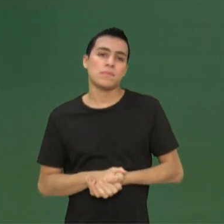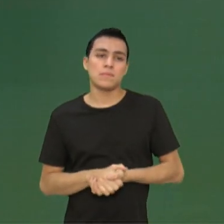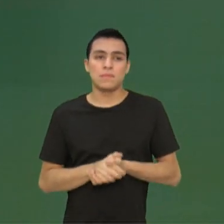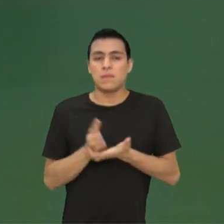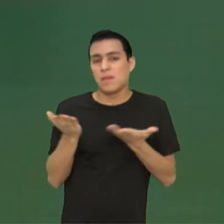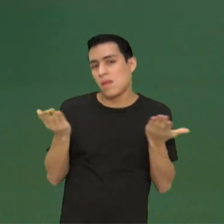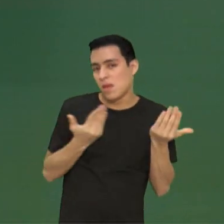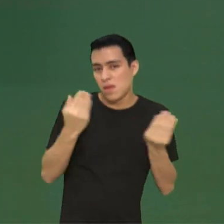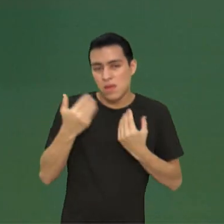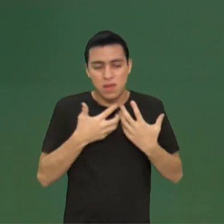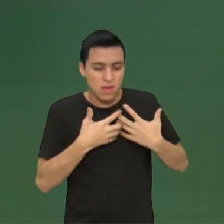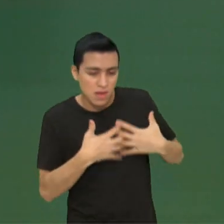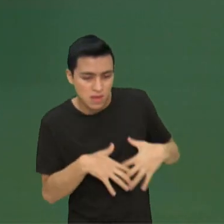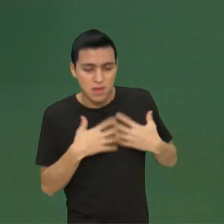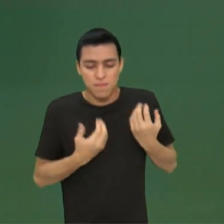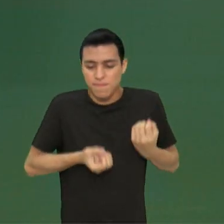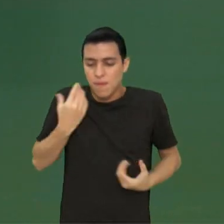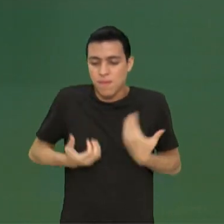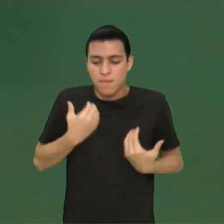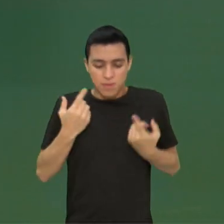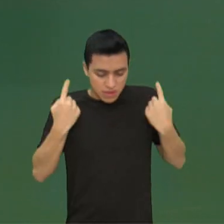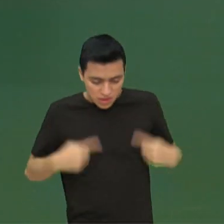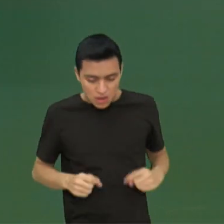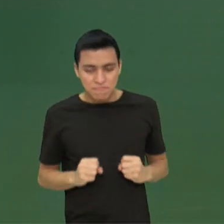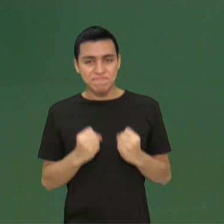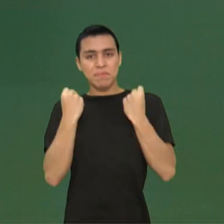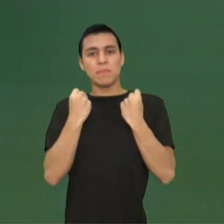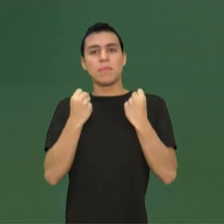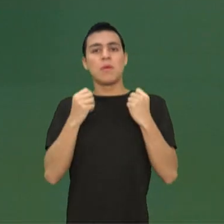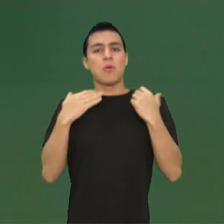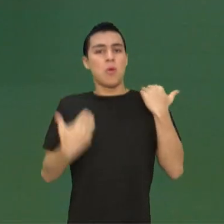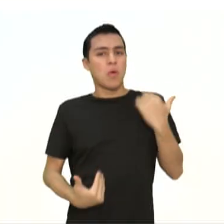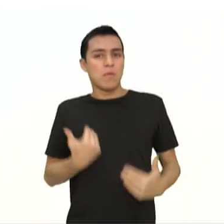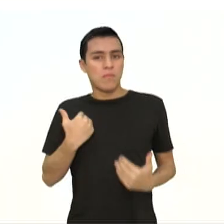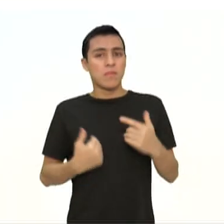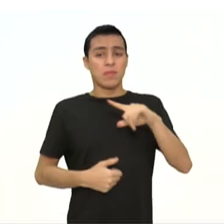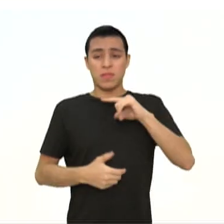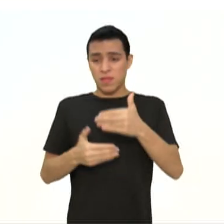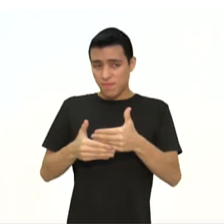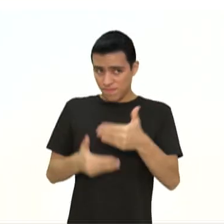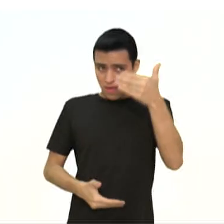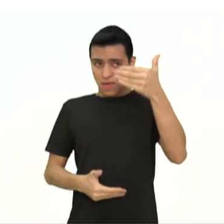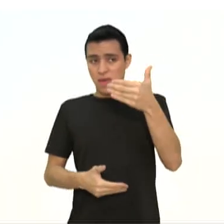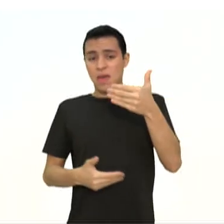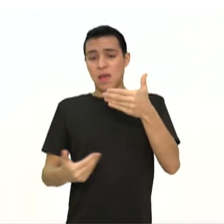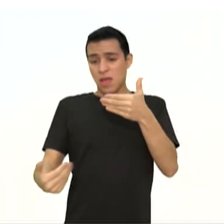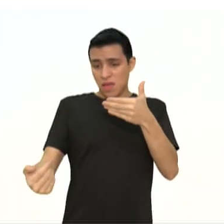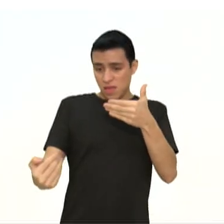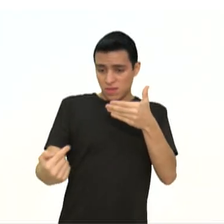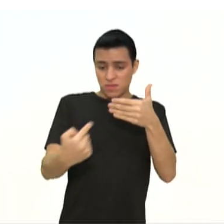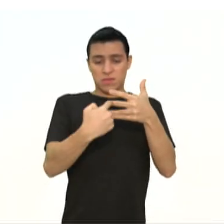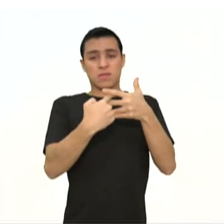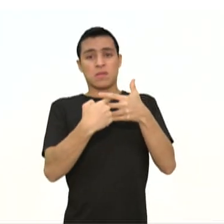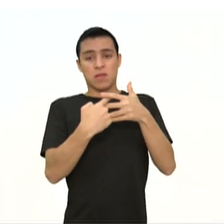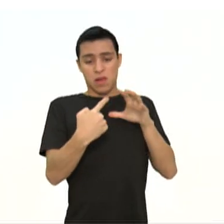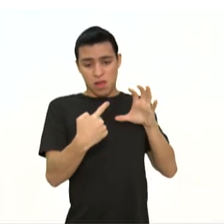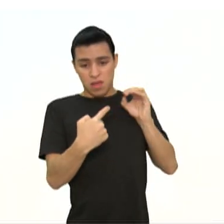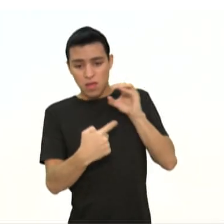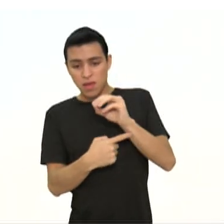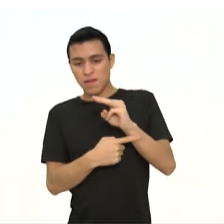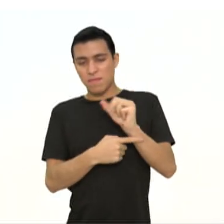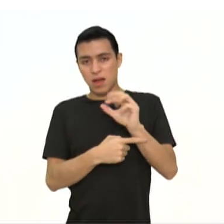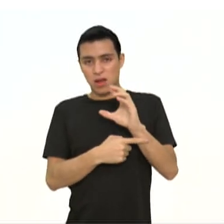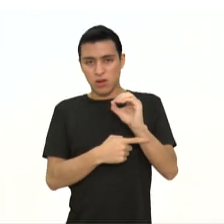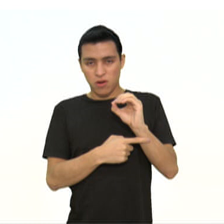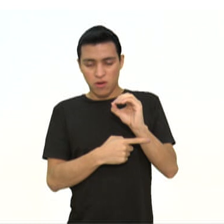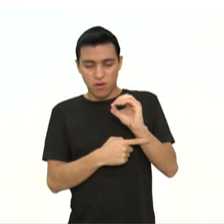Então, olha lá, como é que funciona essa produção de imunidade? Tem a nossa barreira, ultrapassou a barreira, os macrófagos atuam,